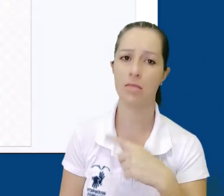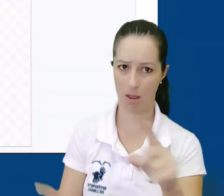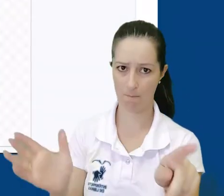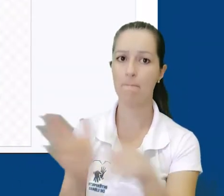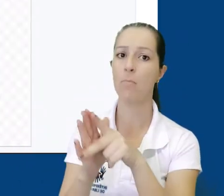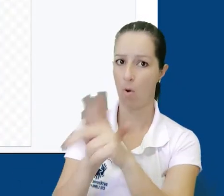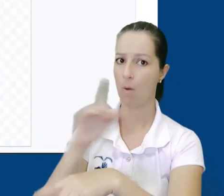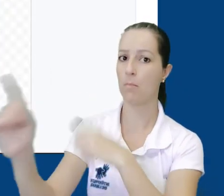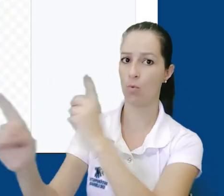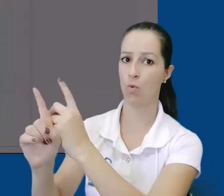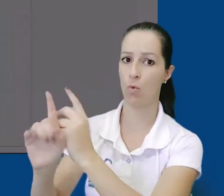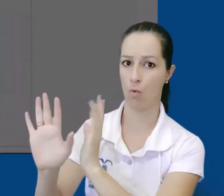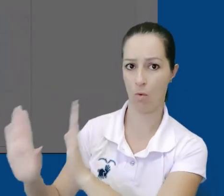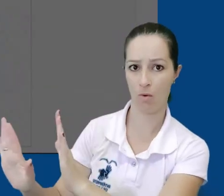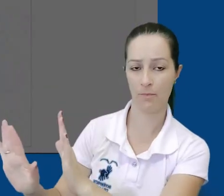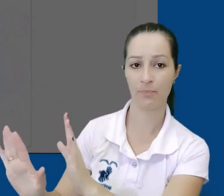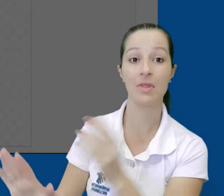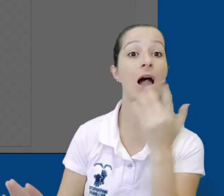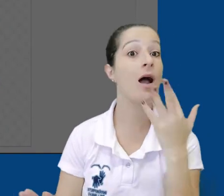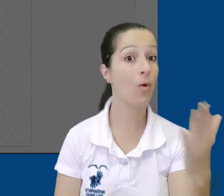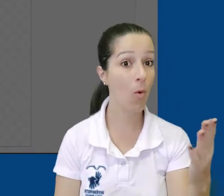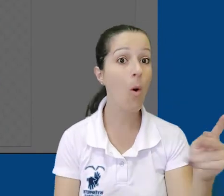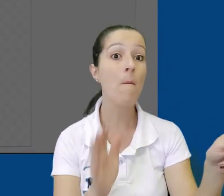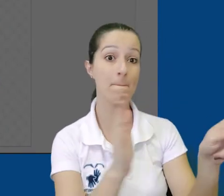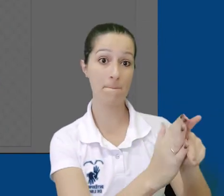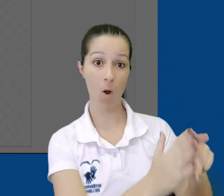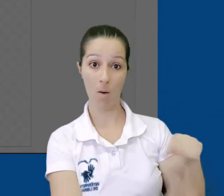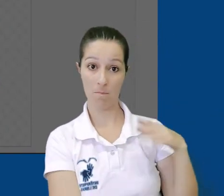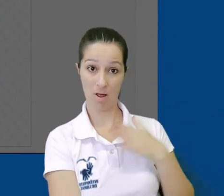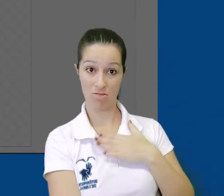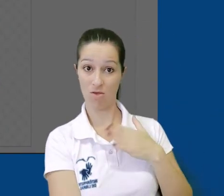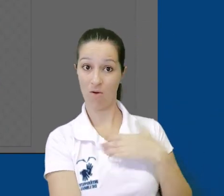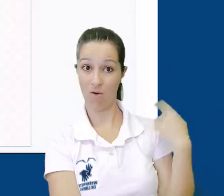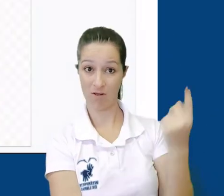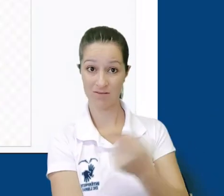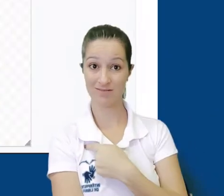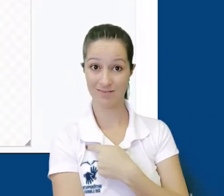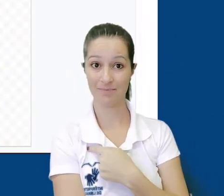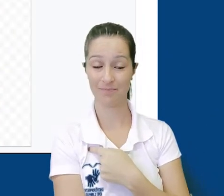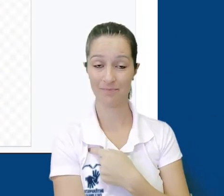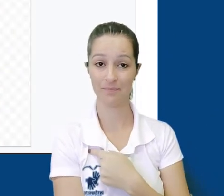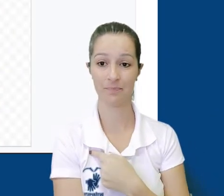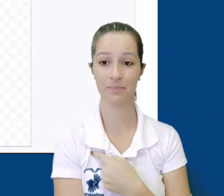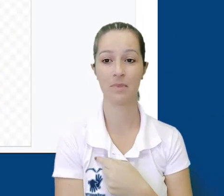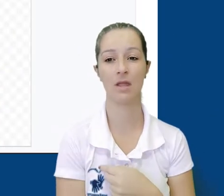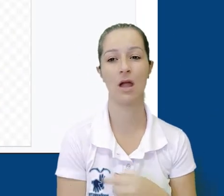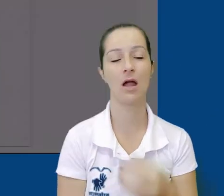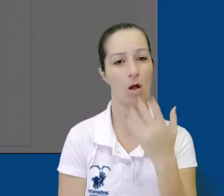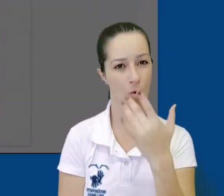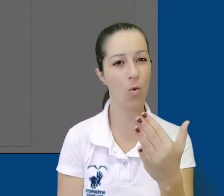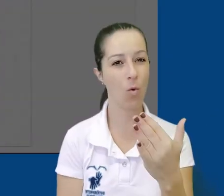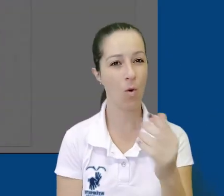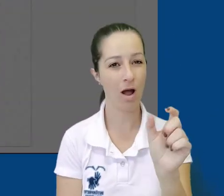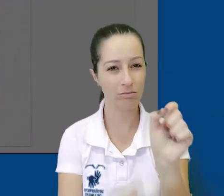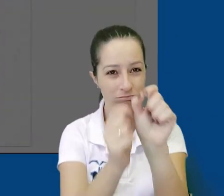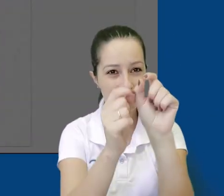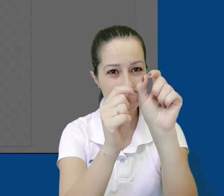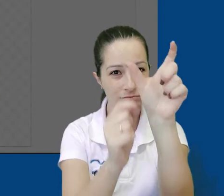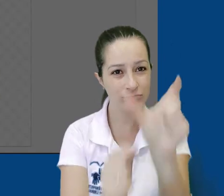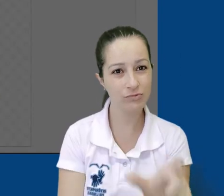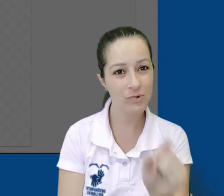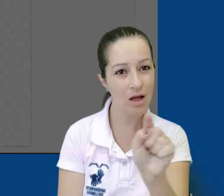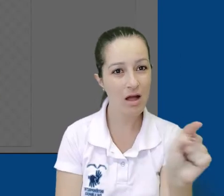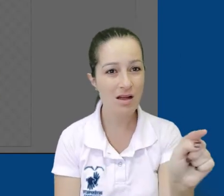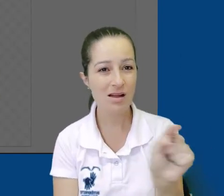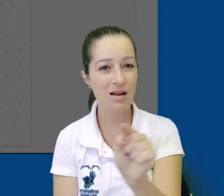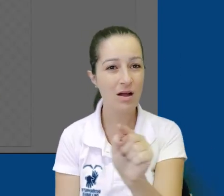tabela de cores padrão ppi o google nos oferece mas nós também podemos personalizar uma cor que desejamos escolhemos a cor que queremos e